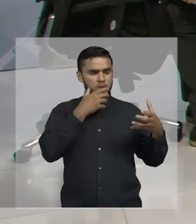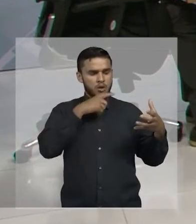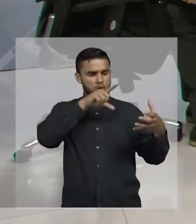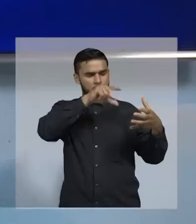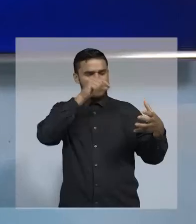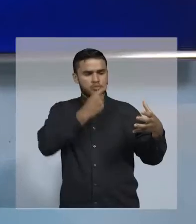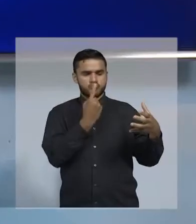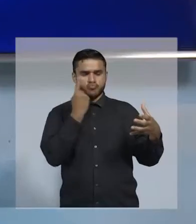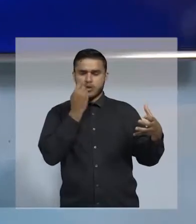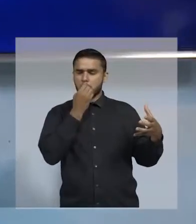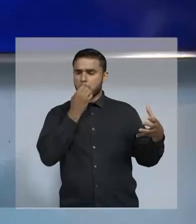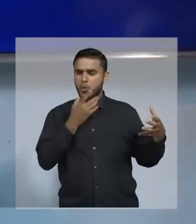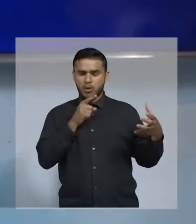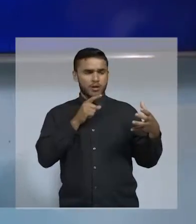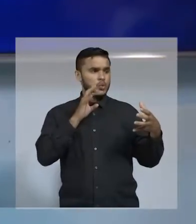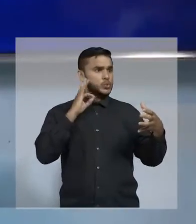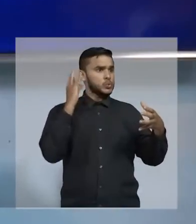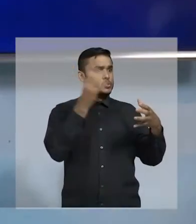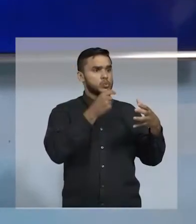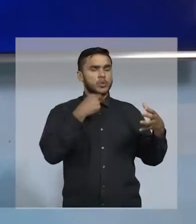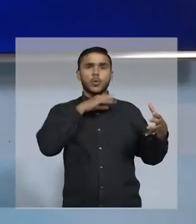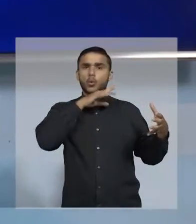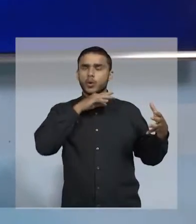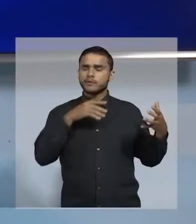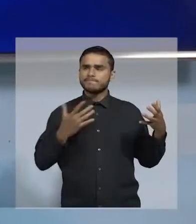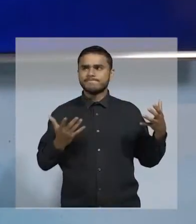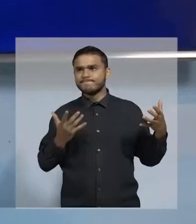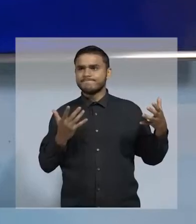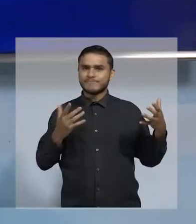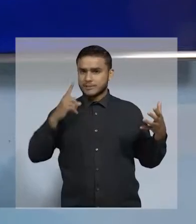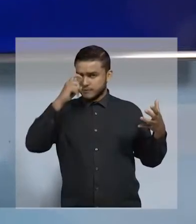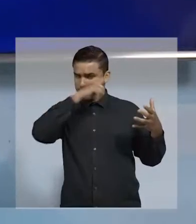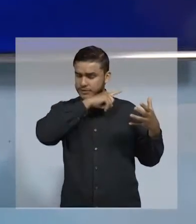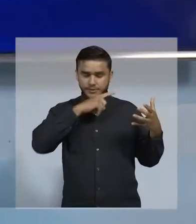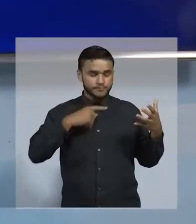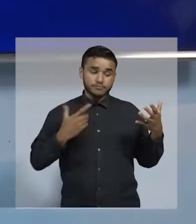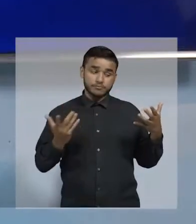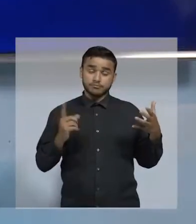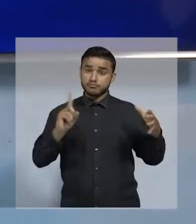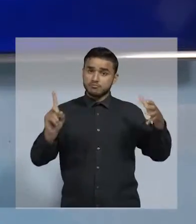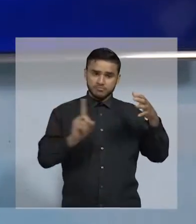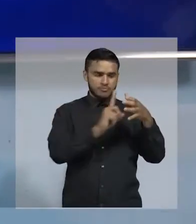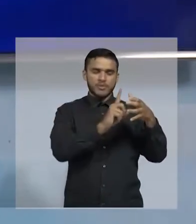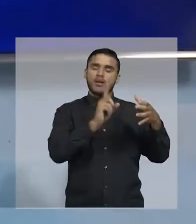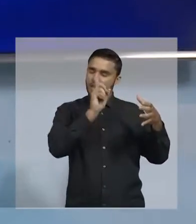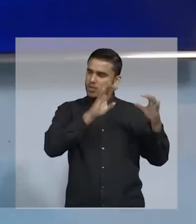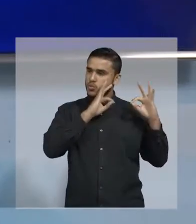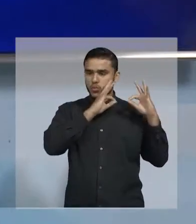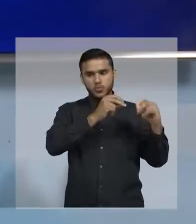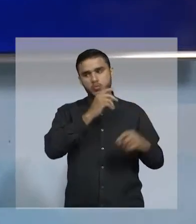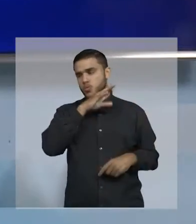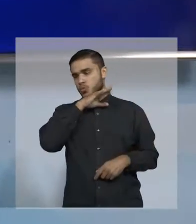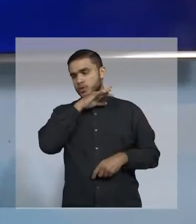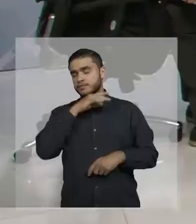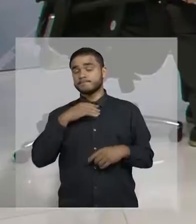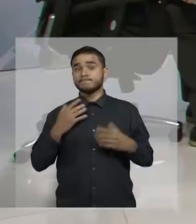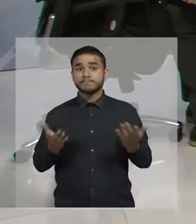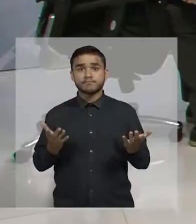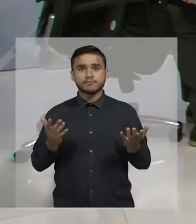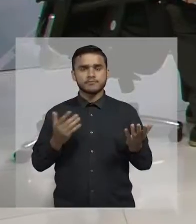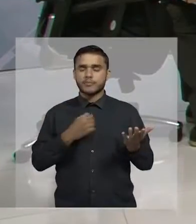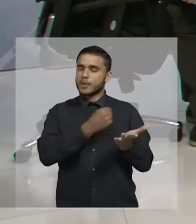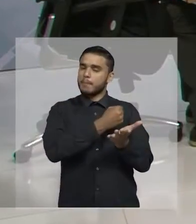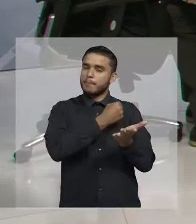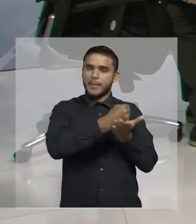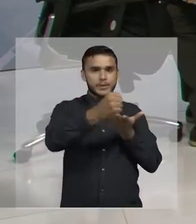do Celso Furtado, trazendo para a política, né, está aí, portanto, ultrapassada, na medida